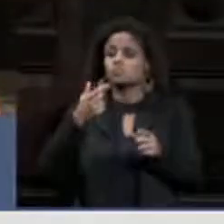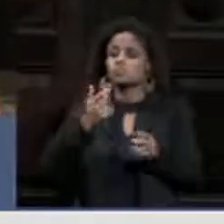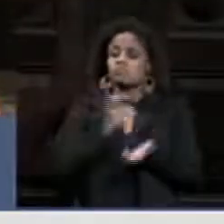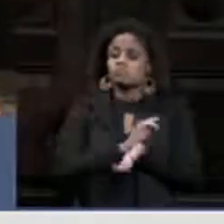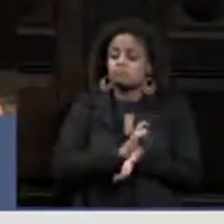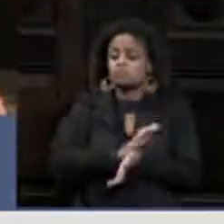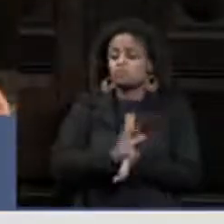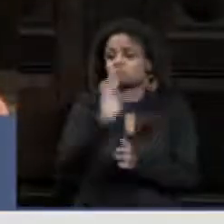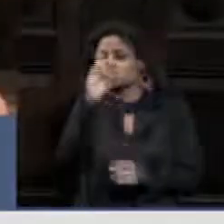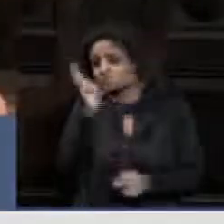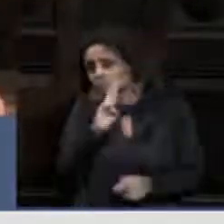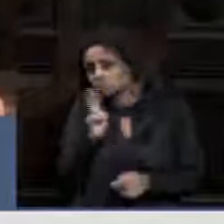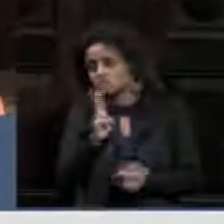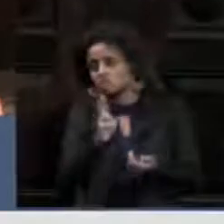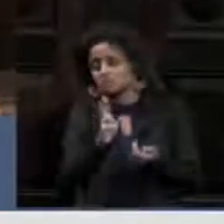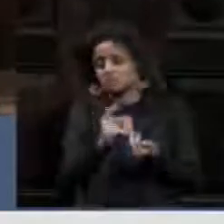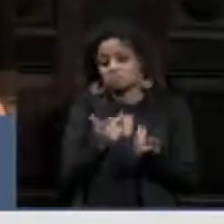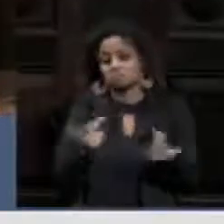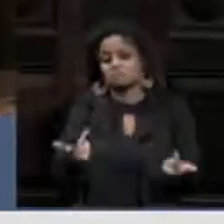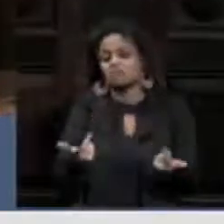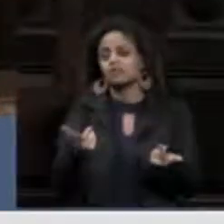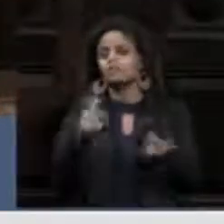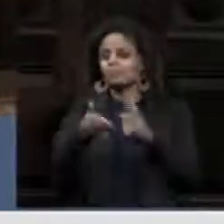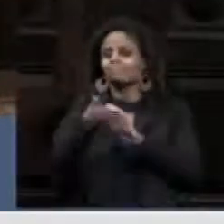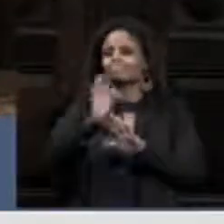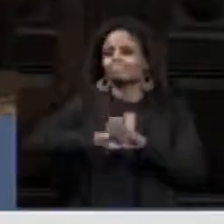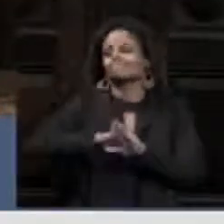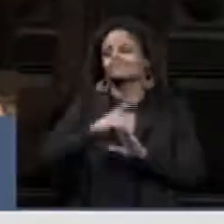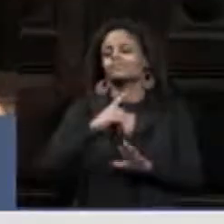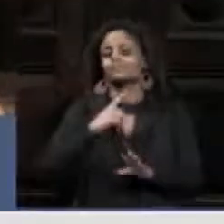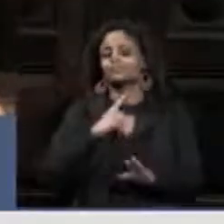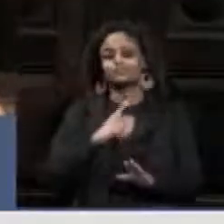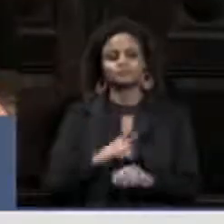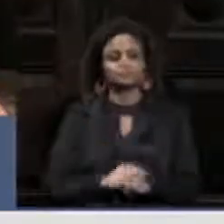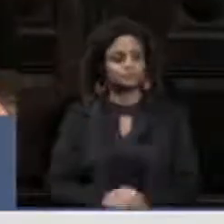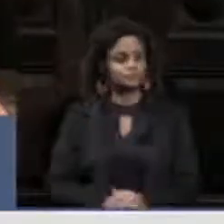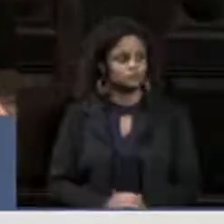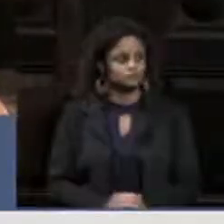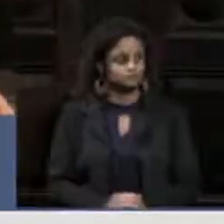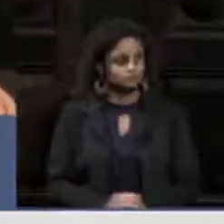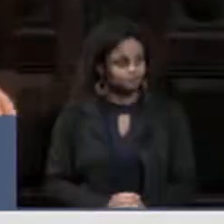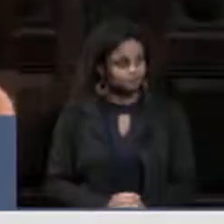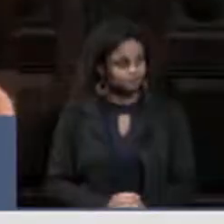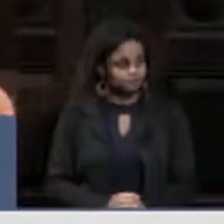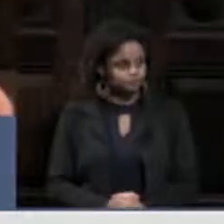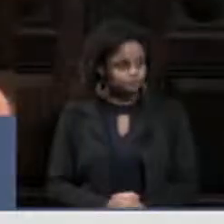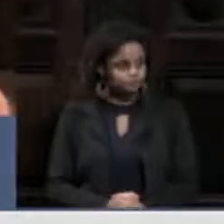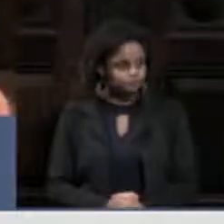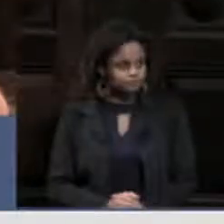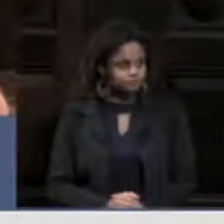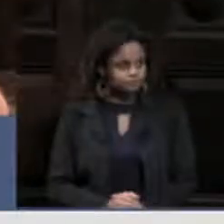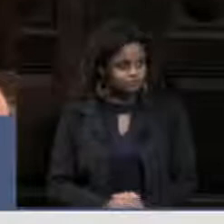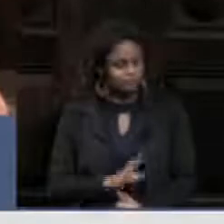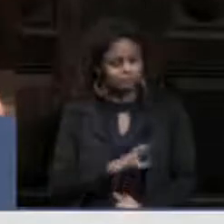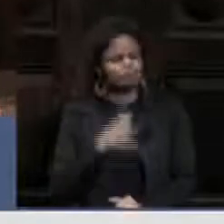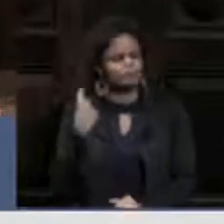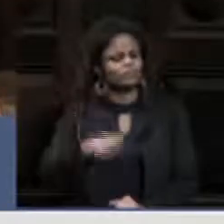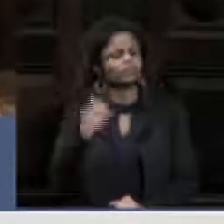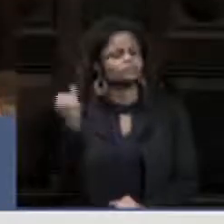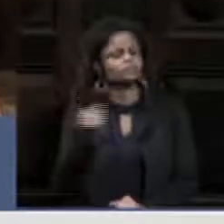sustentar esses escusos interesses econômicos. E é